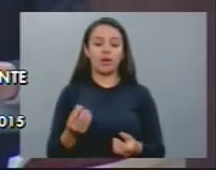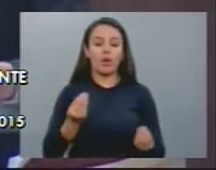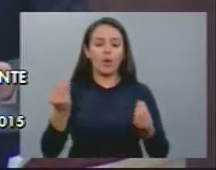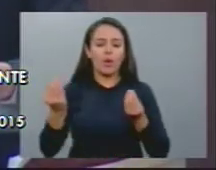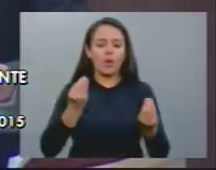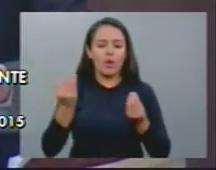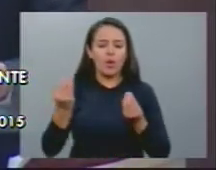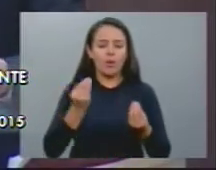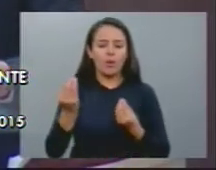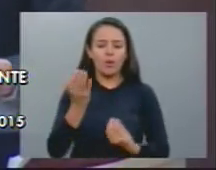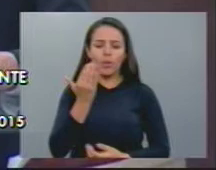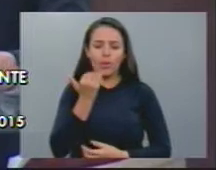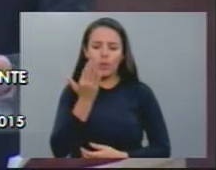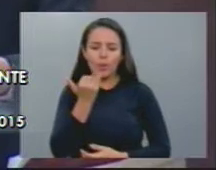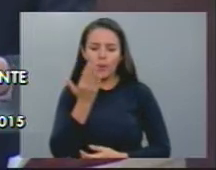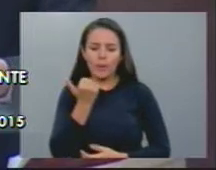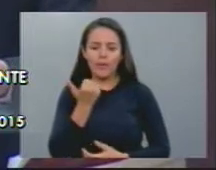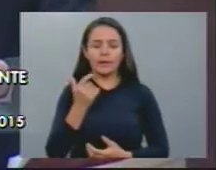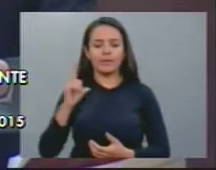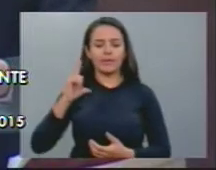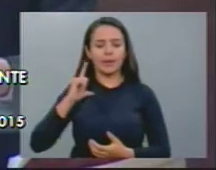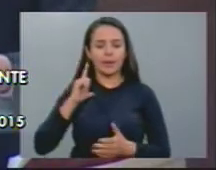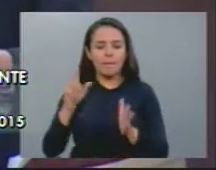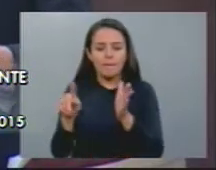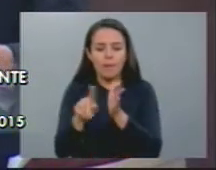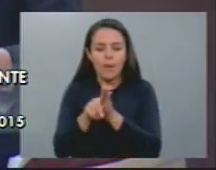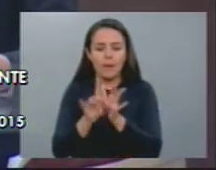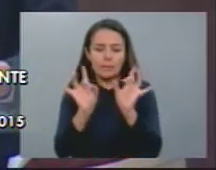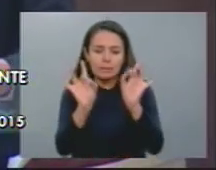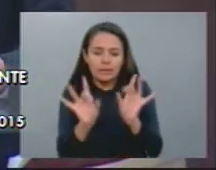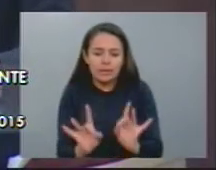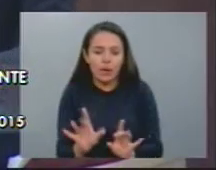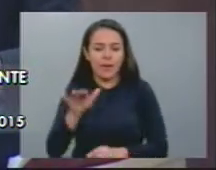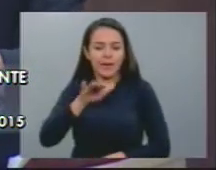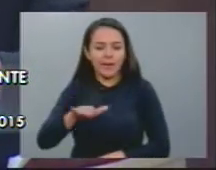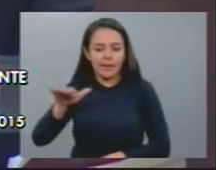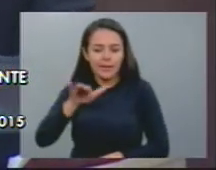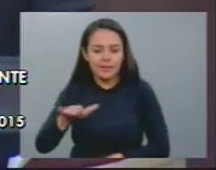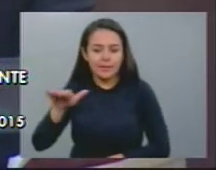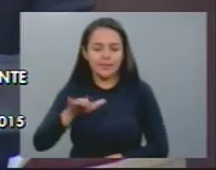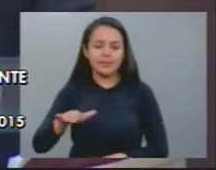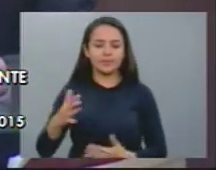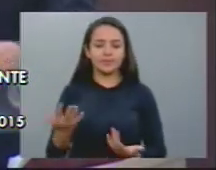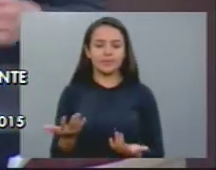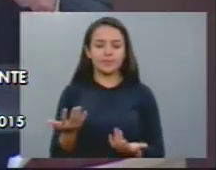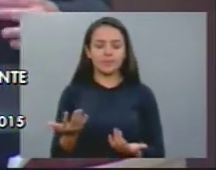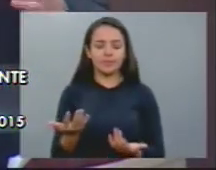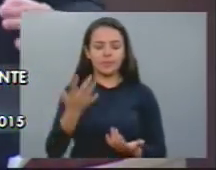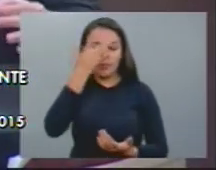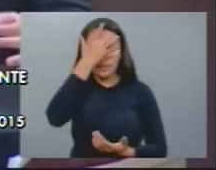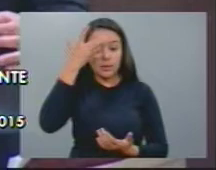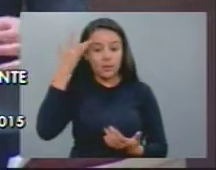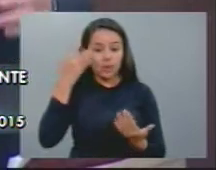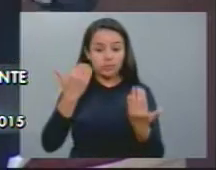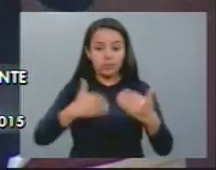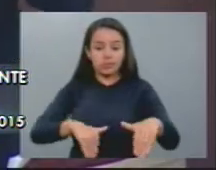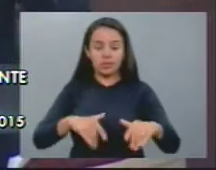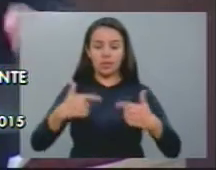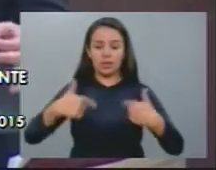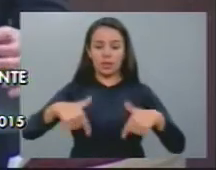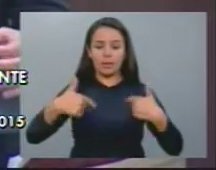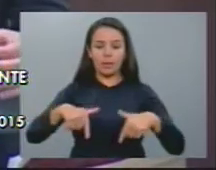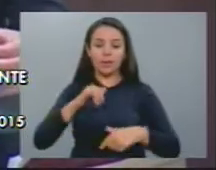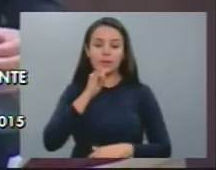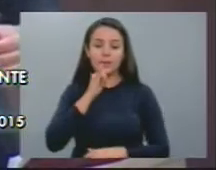fórmulas alimentares para crianças com alergia alimentar, suplementação dos serviços para servidores, e aqui eu queria destacar